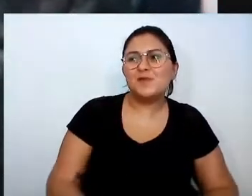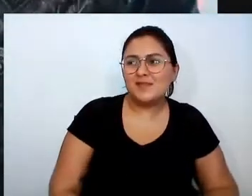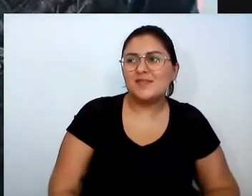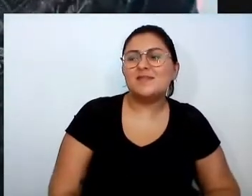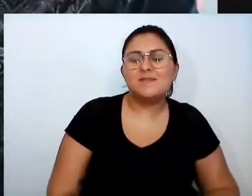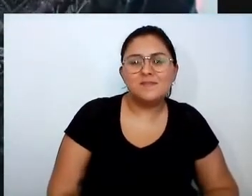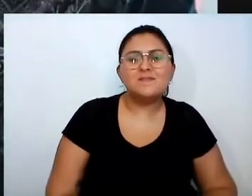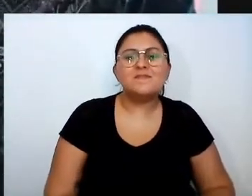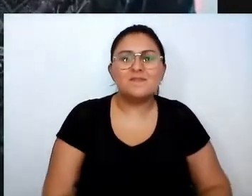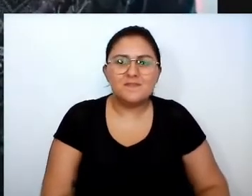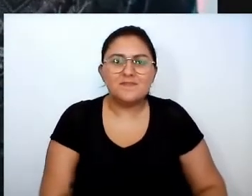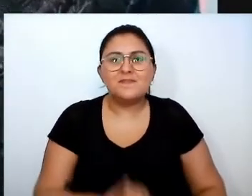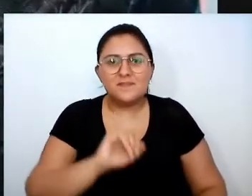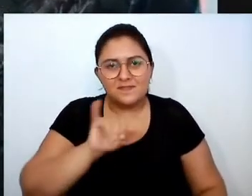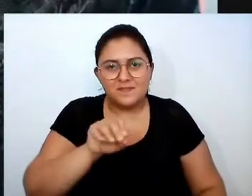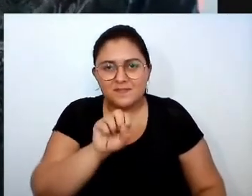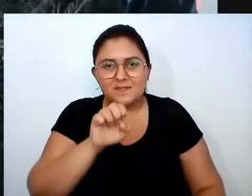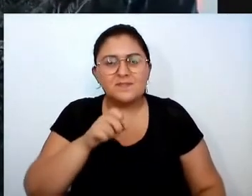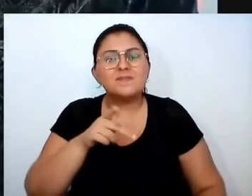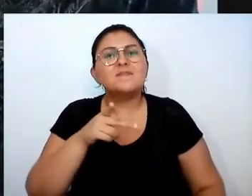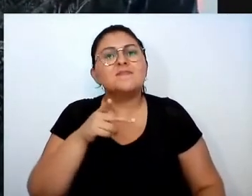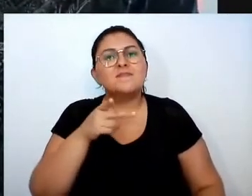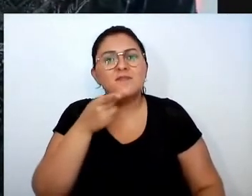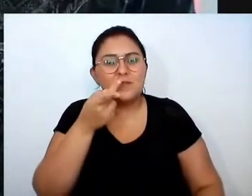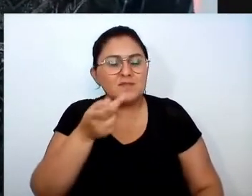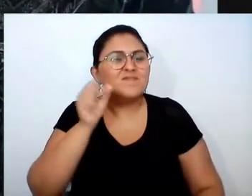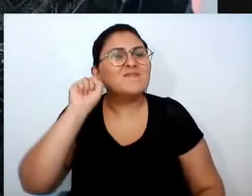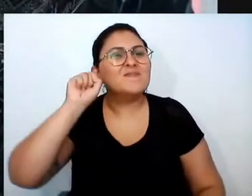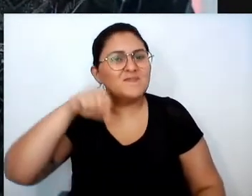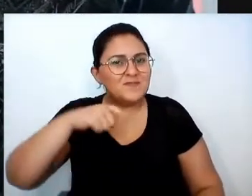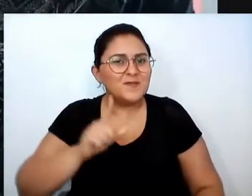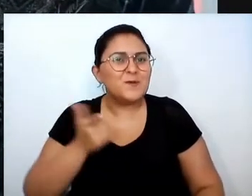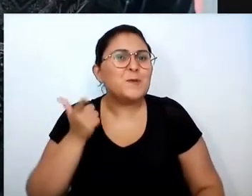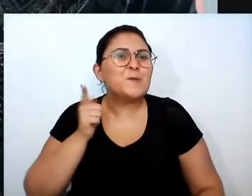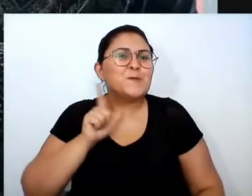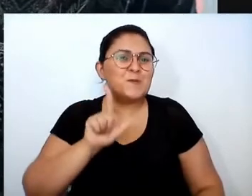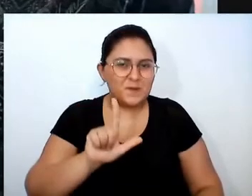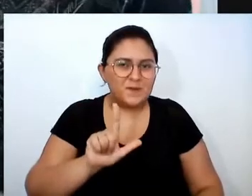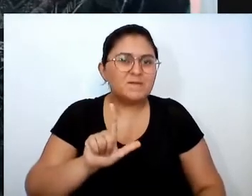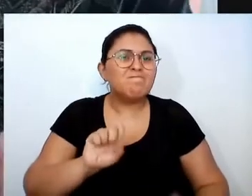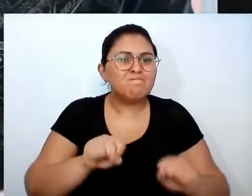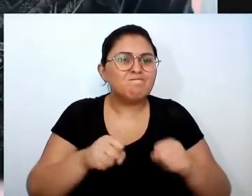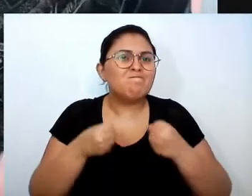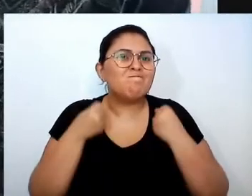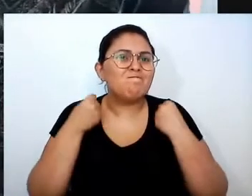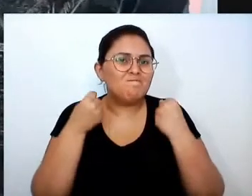né? Contornar. Muito bom. Estamos É, conseguindo contornar, batalhar e...